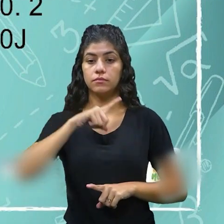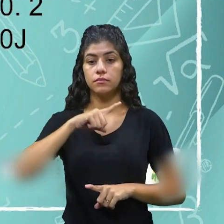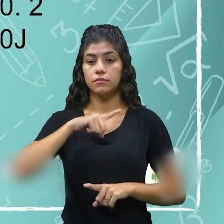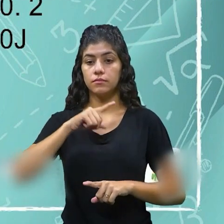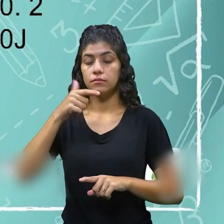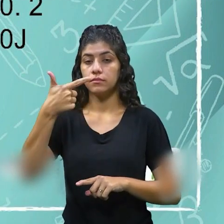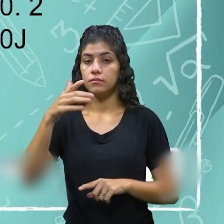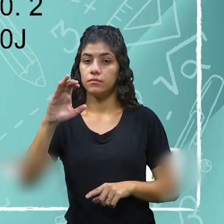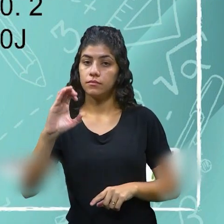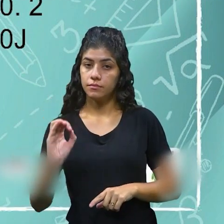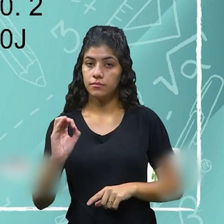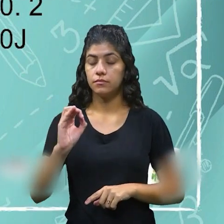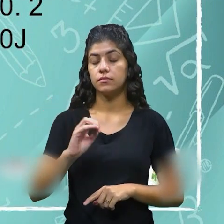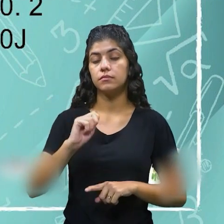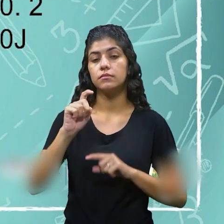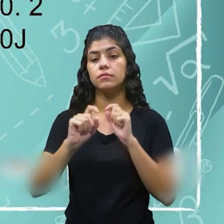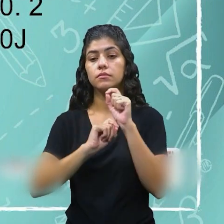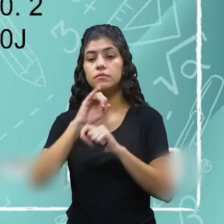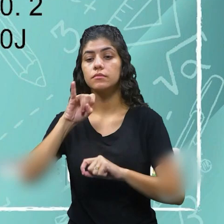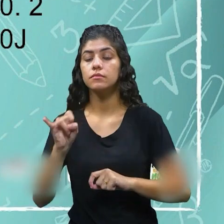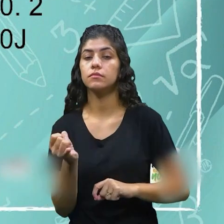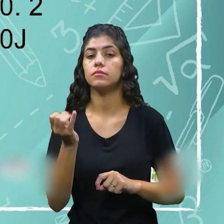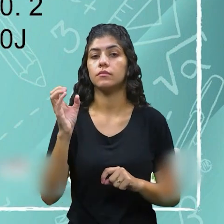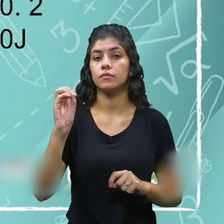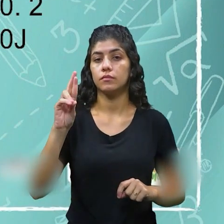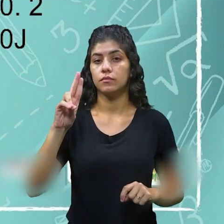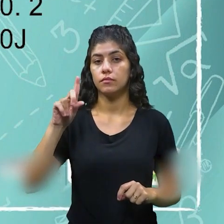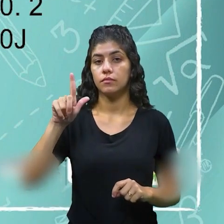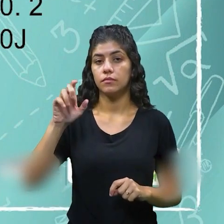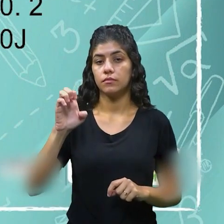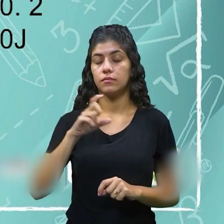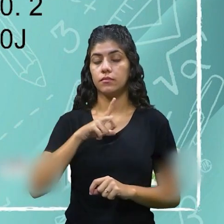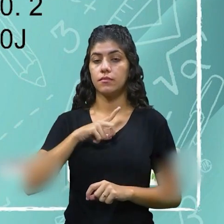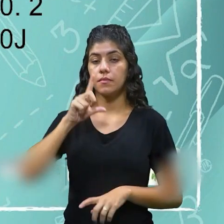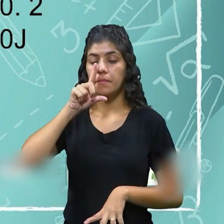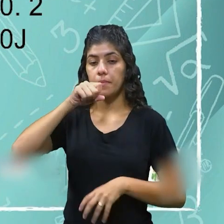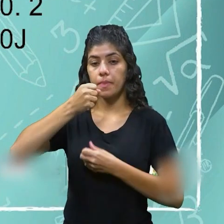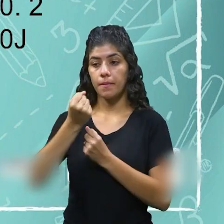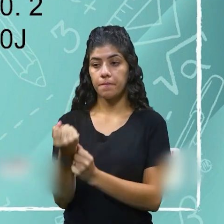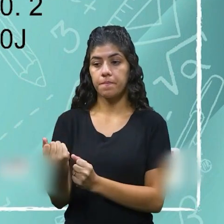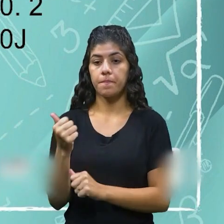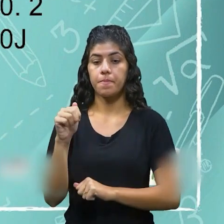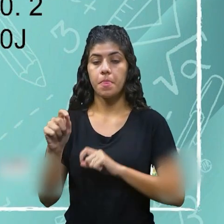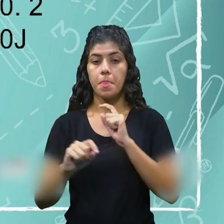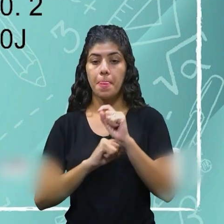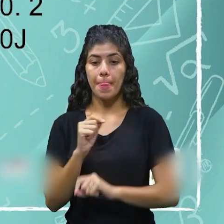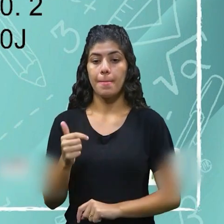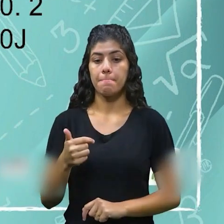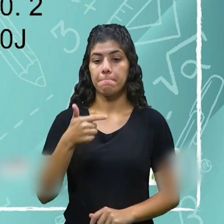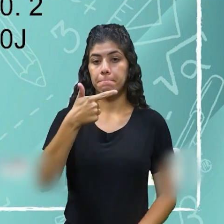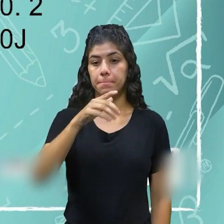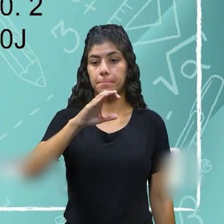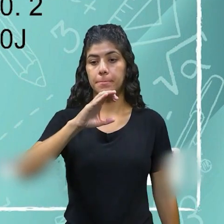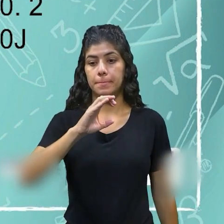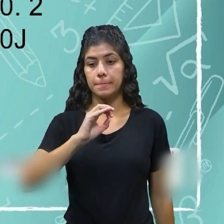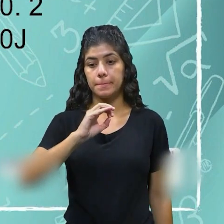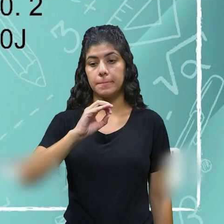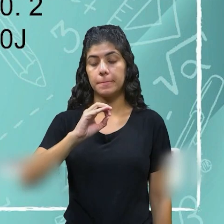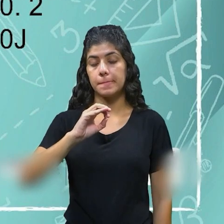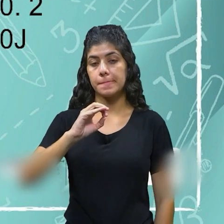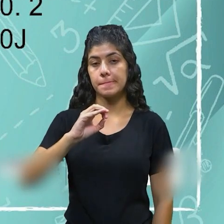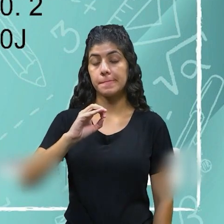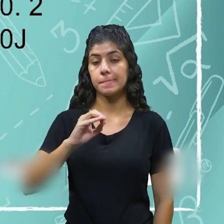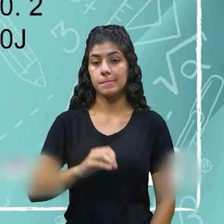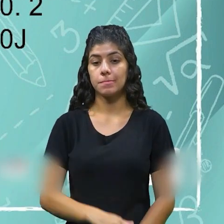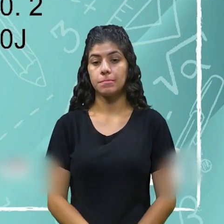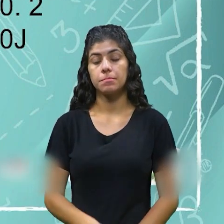quê? 20. 20 o quê? Esse J, joules. Então você tem uma força, essa força foi de 20 joules, esse trabalho